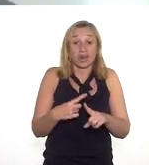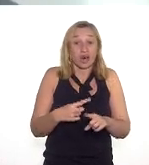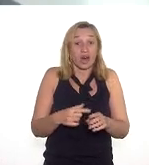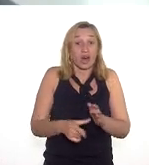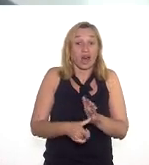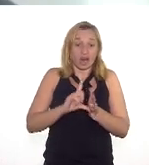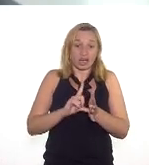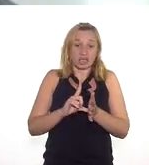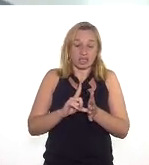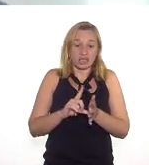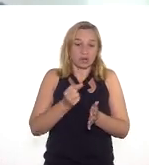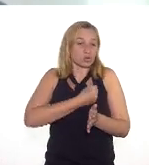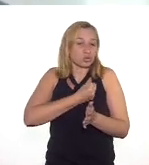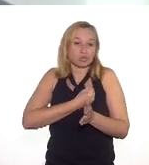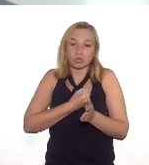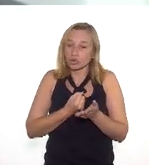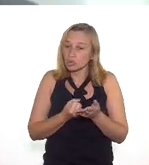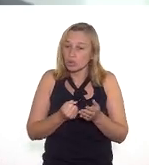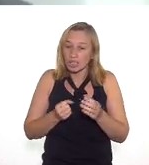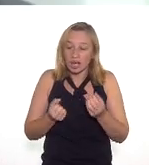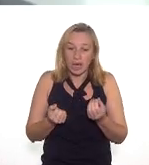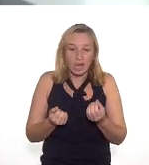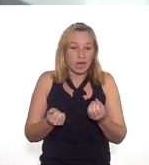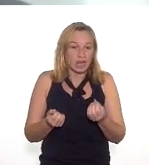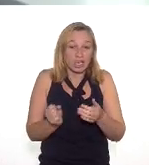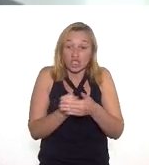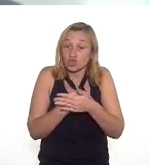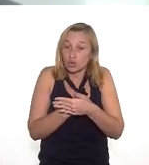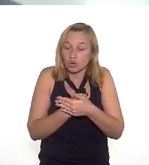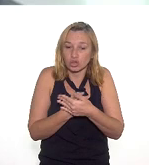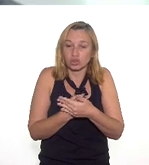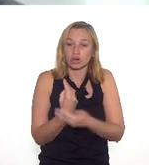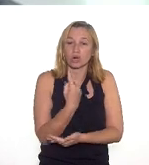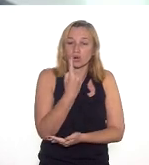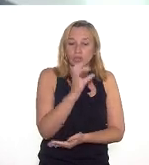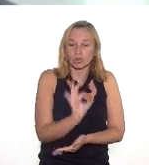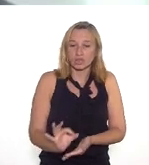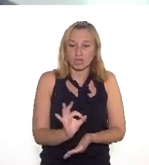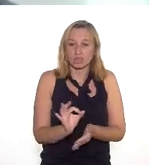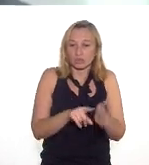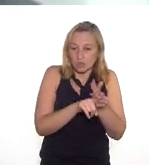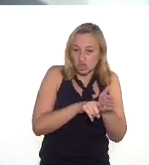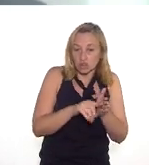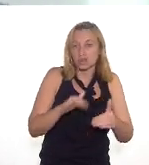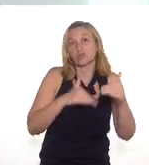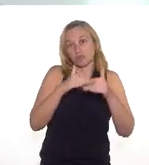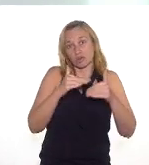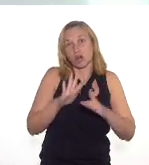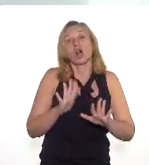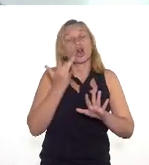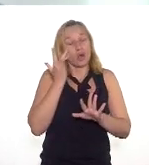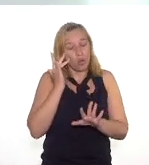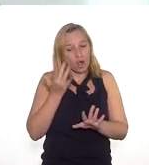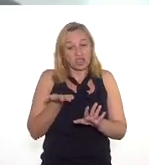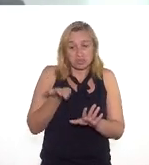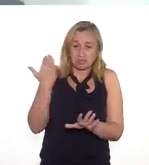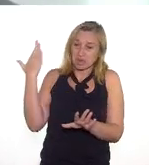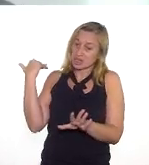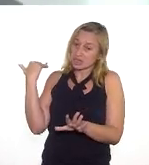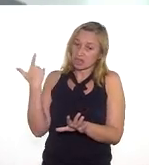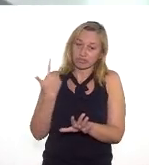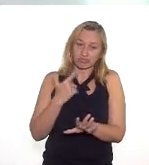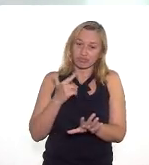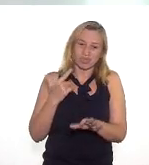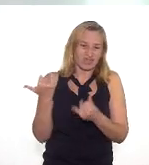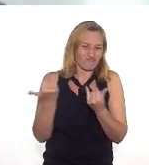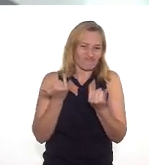eram fechados, 1% de pesquisa e desenvolvimento. Então, acho que o passado não tem nenhuma sinalização